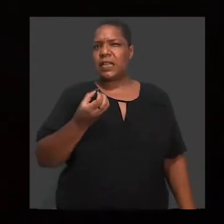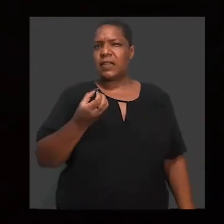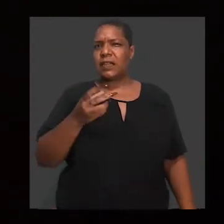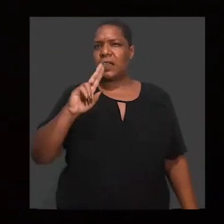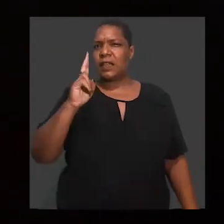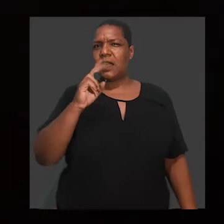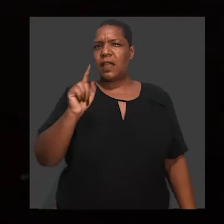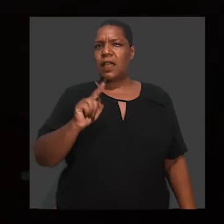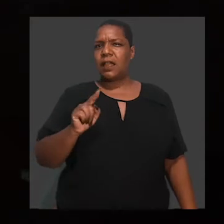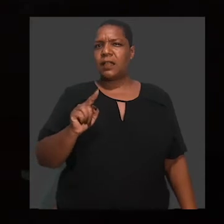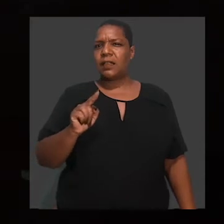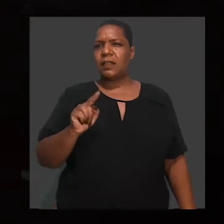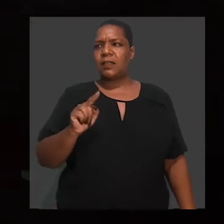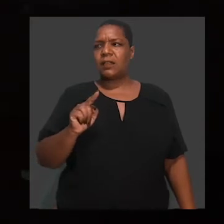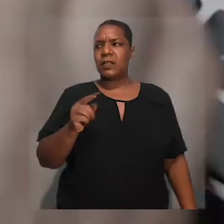60 Hz.